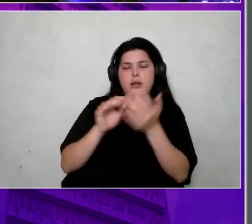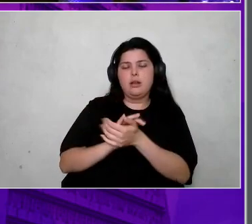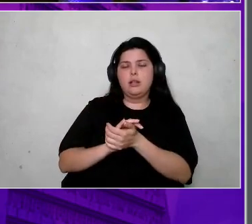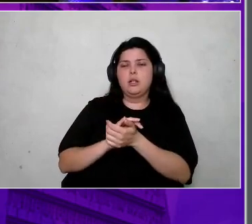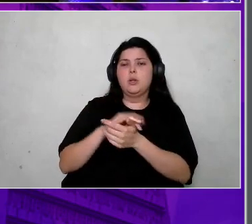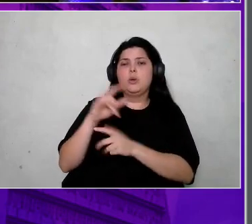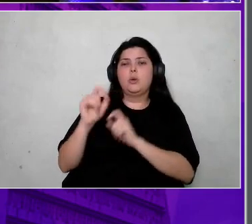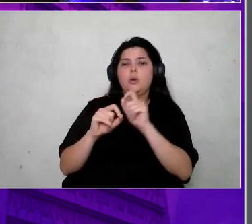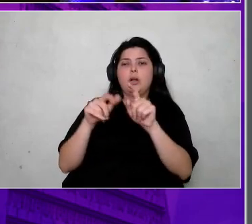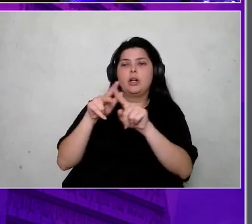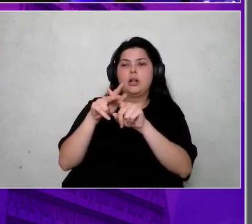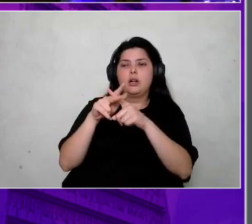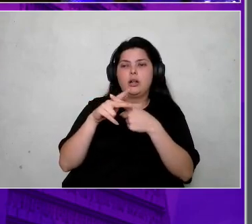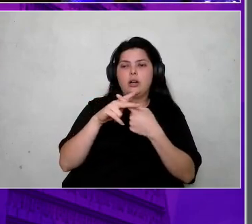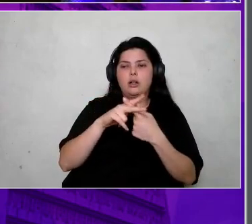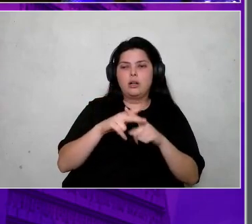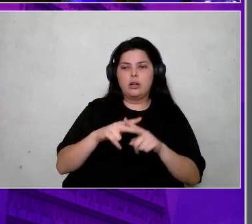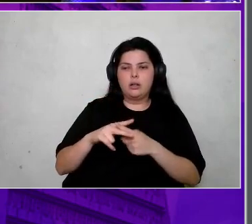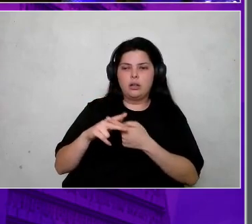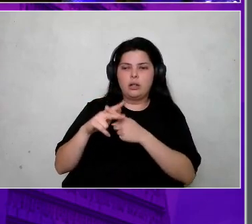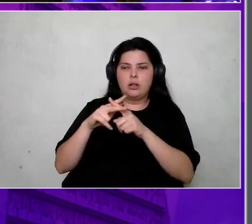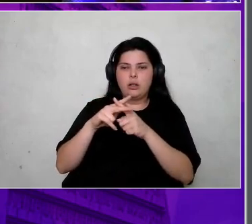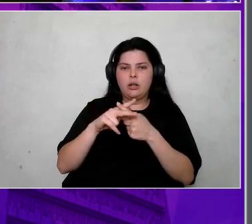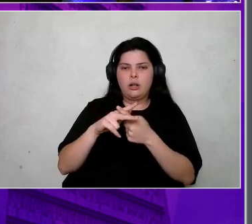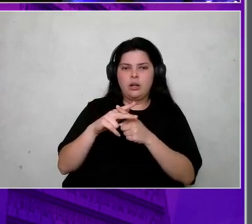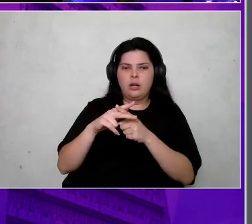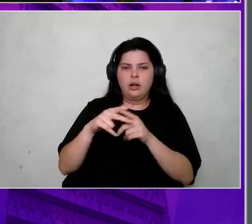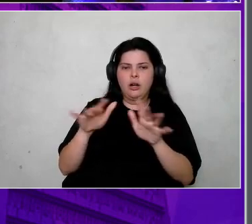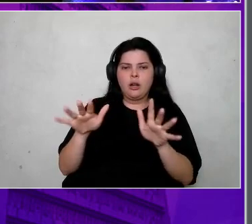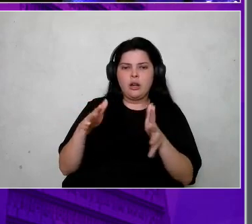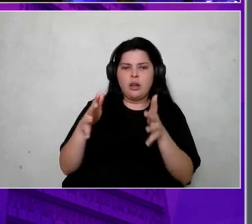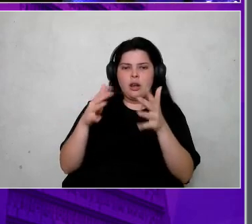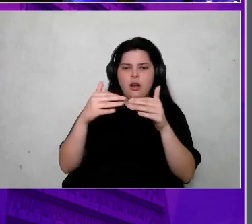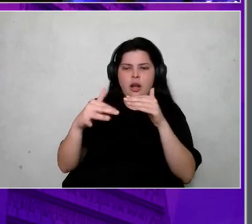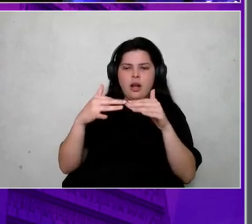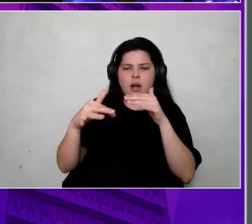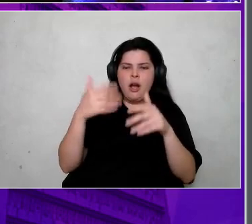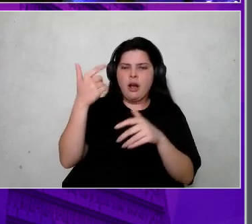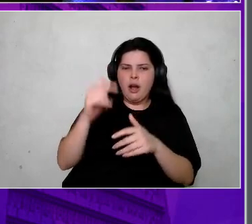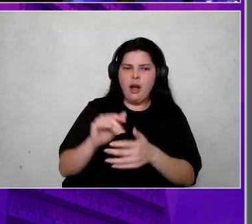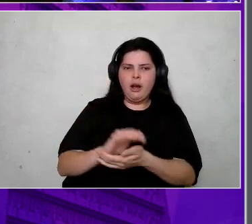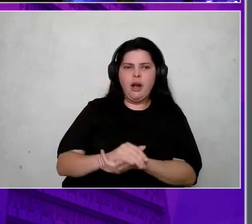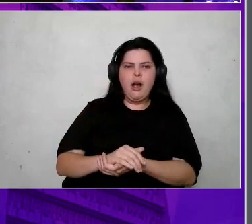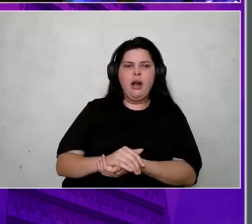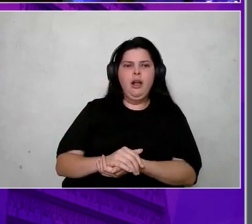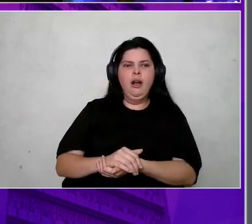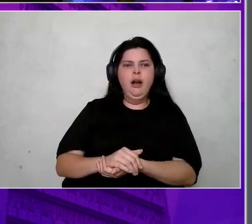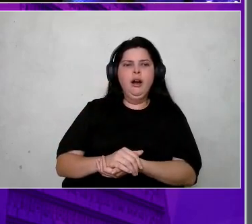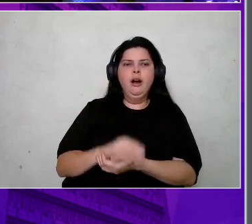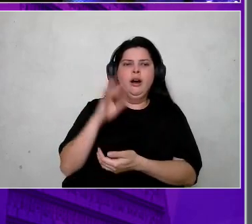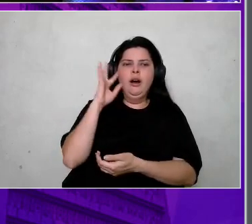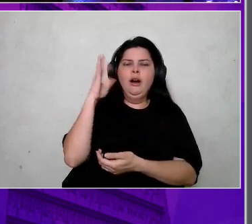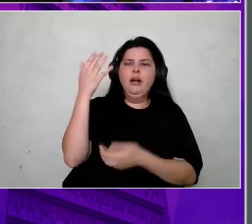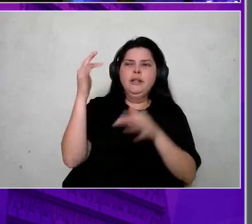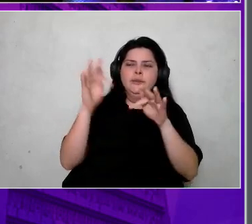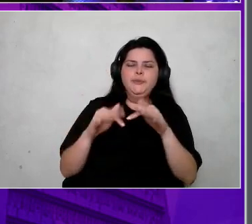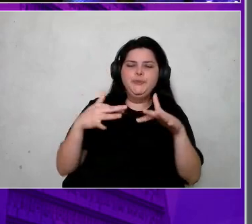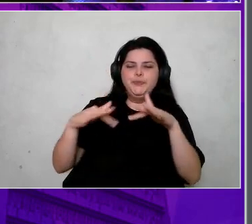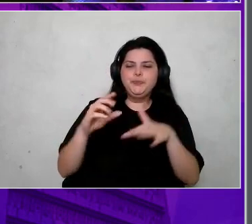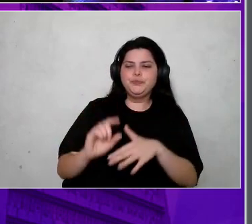ferramenta impulsionando aquele movimento. De novo, gente, a decisão final, o movimento final, ele é